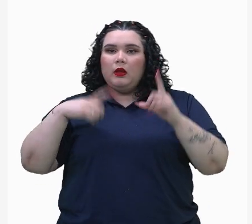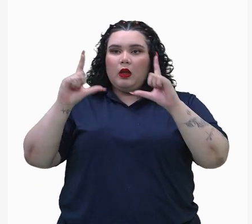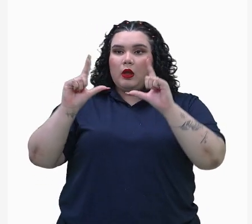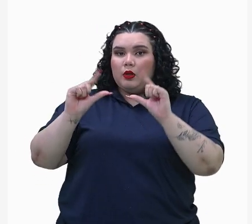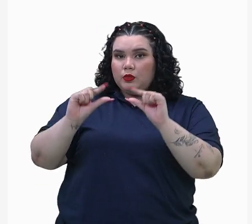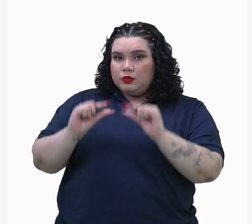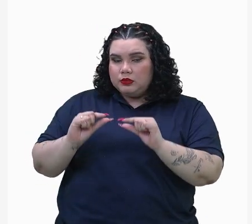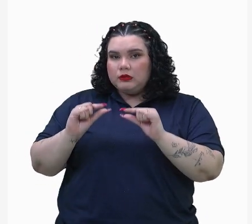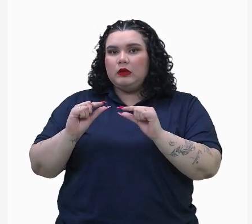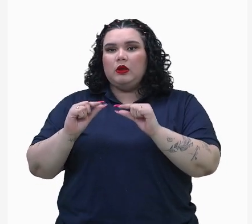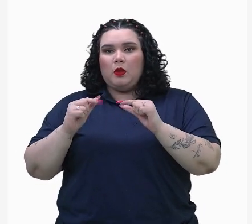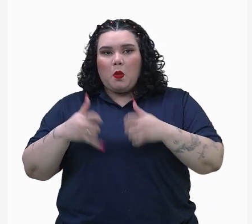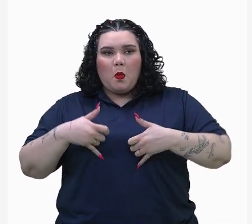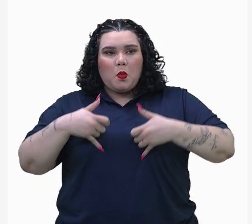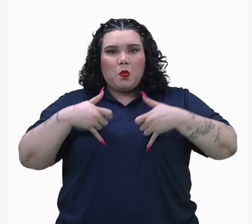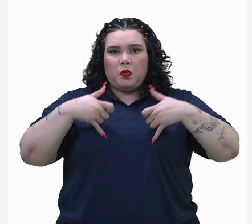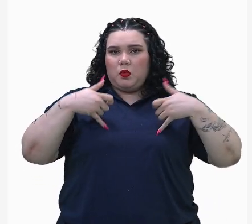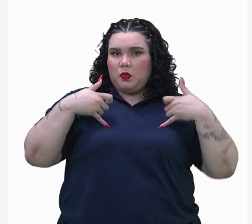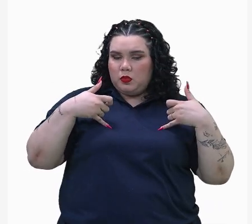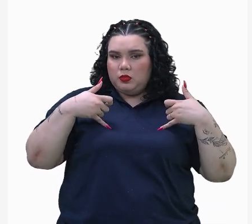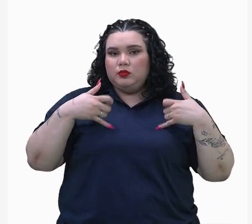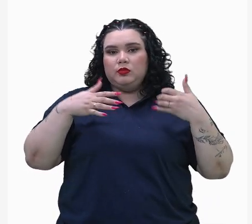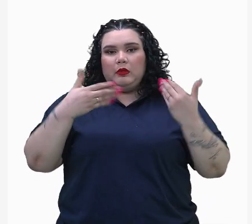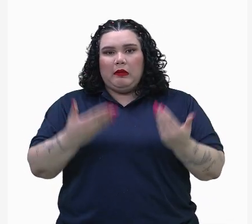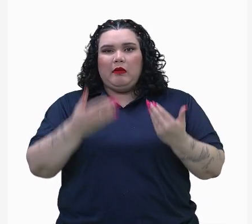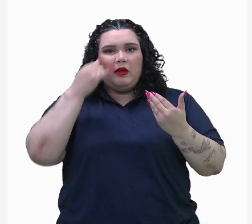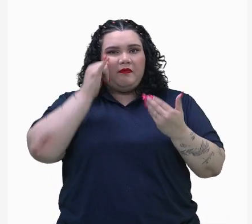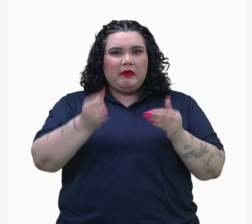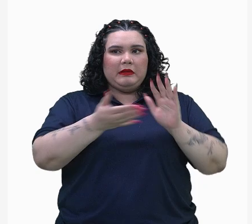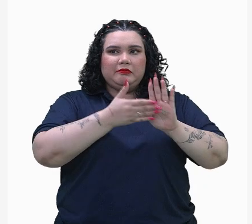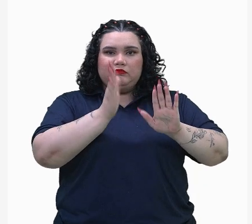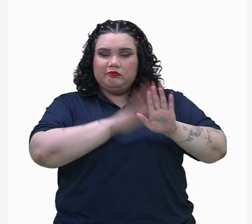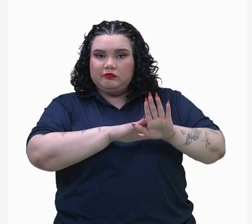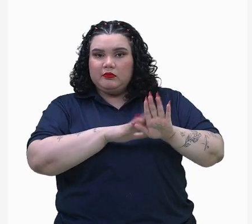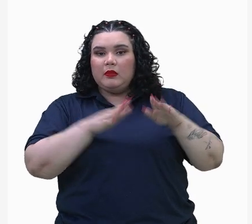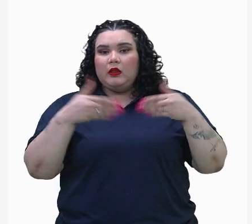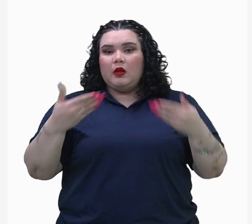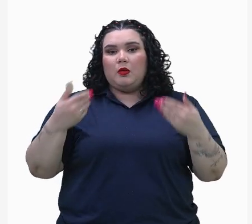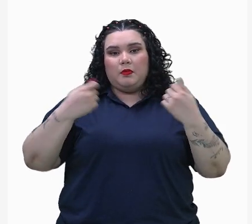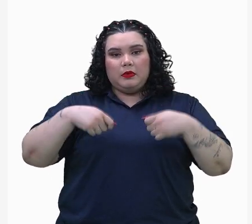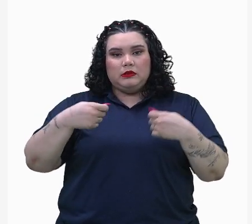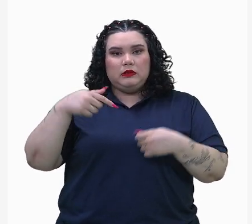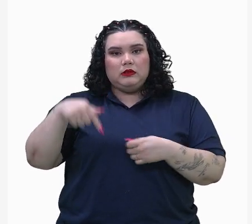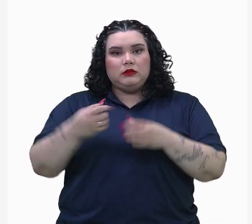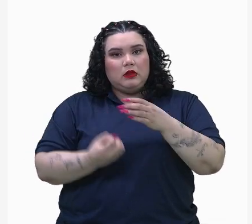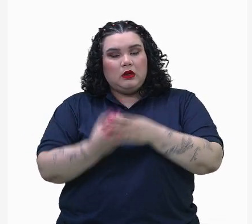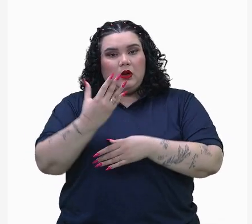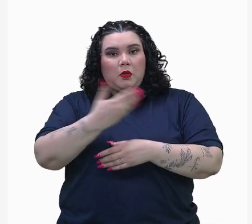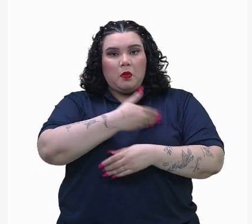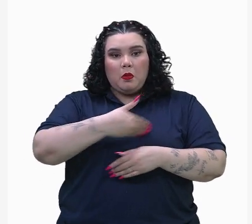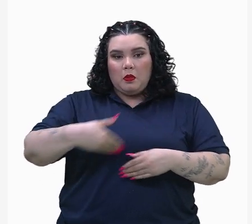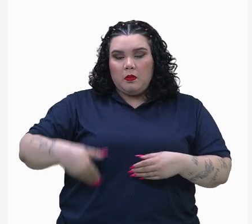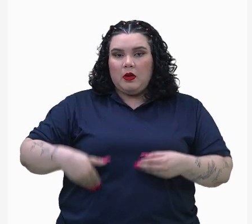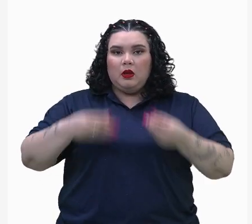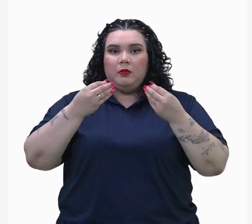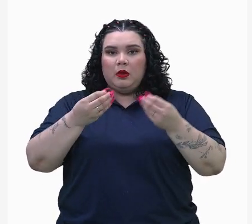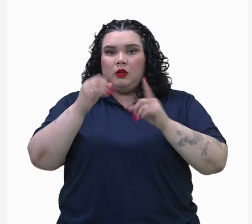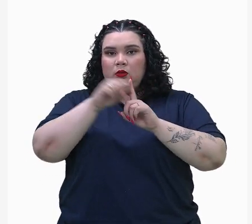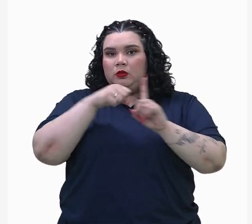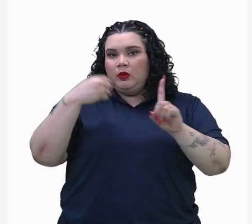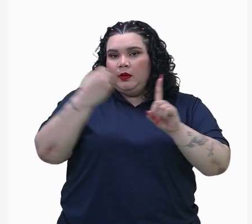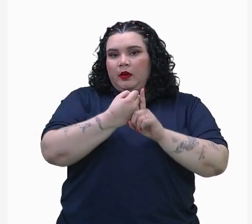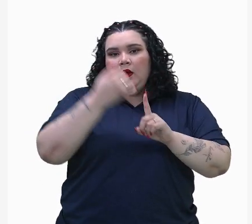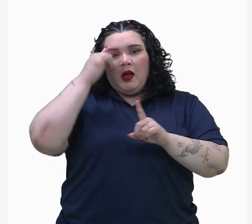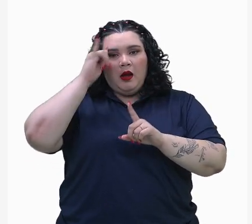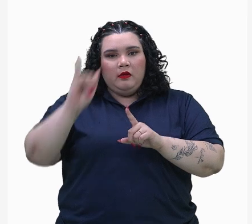mesmo fala, é o lobo de outro homem. Então é necessário que haja esse governo absoluto para que a sociedade não caia em uma